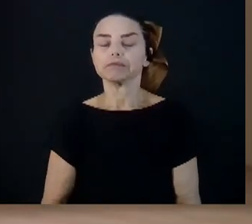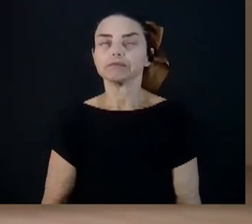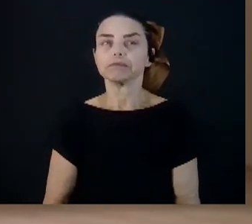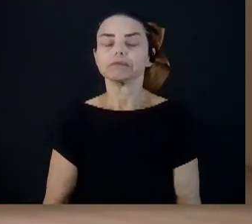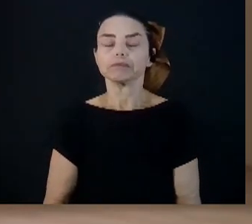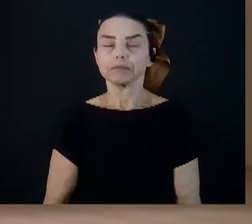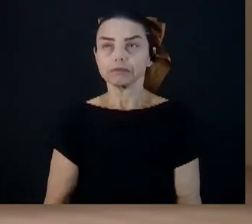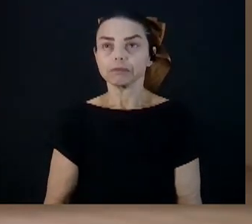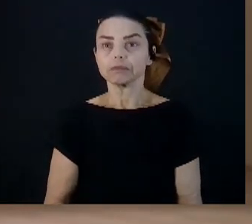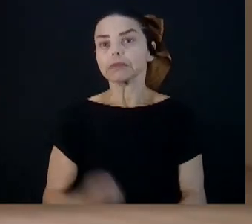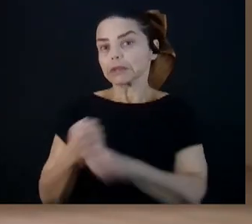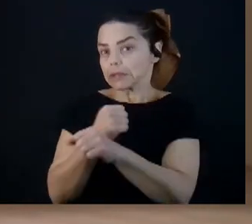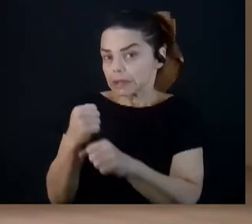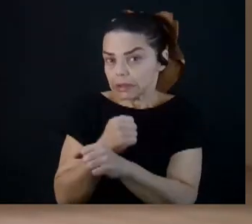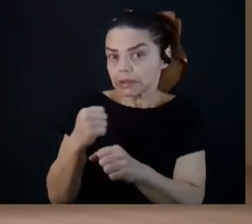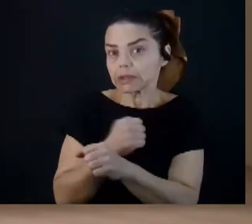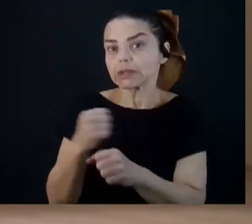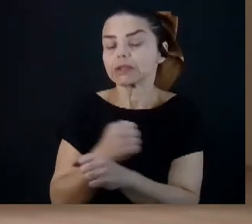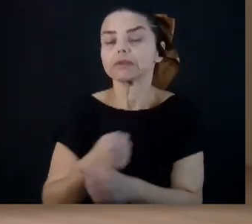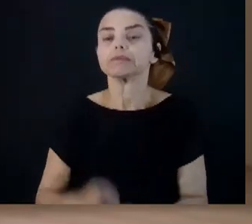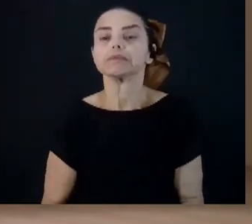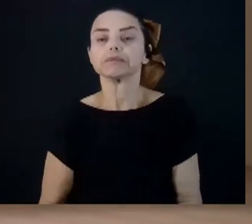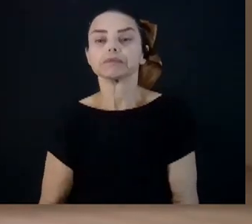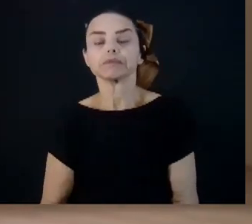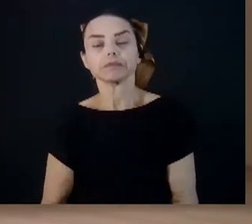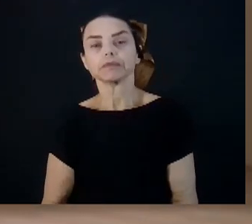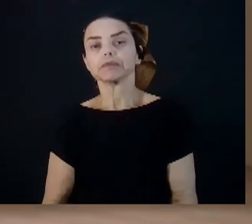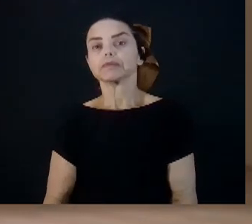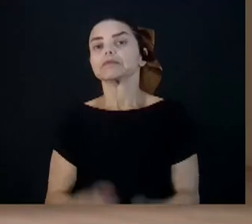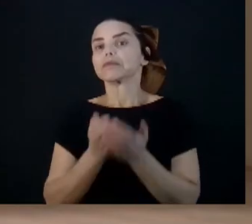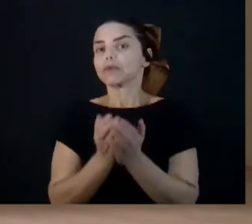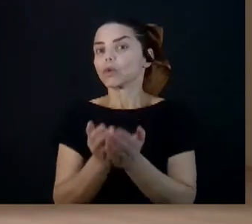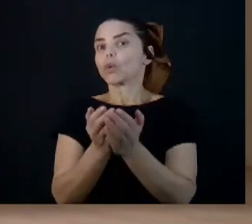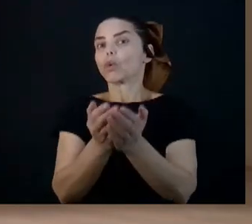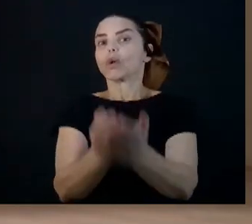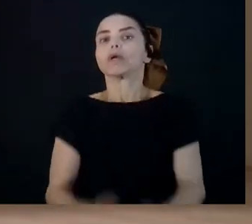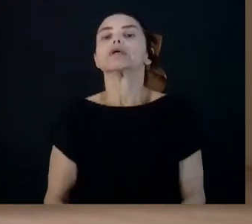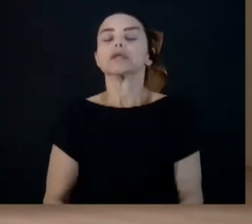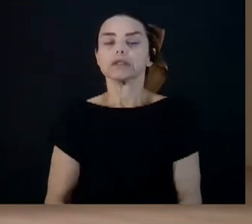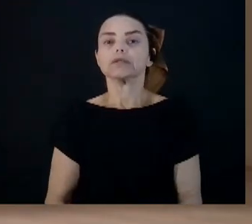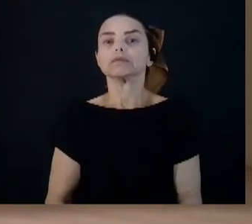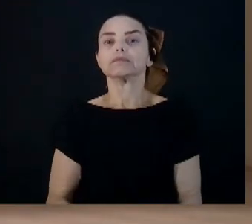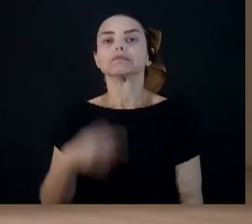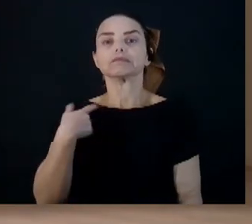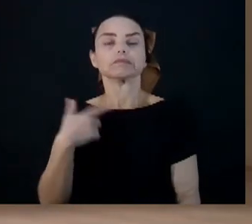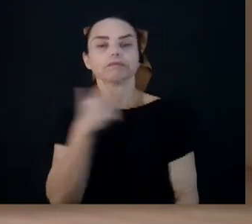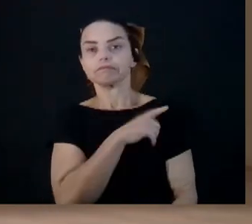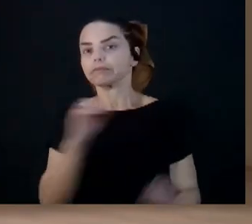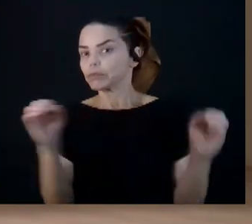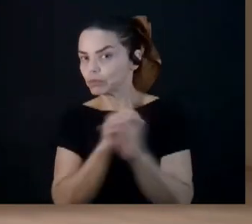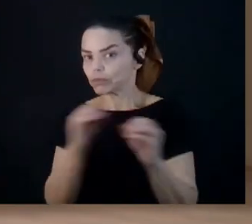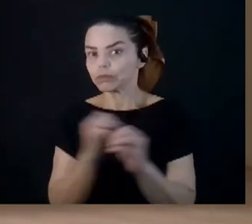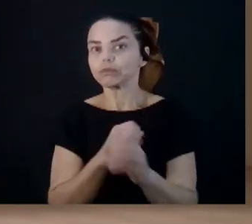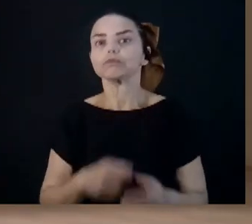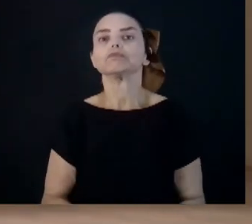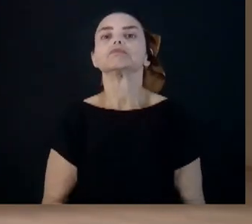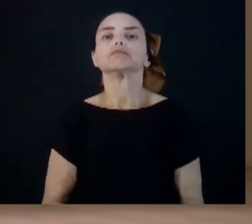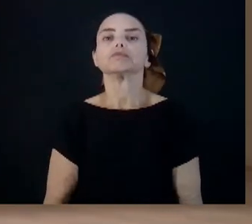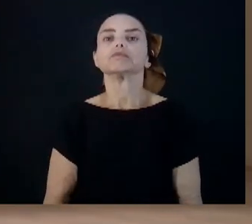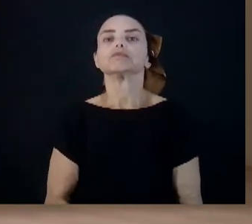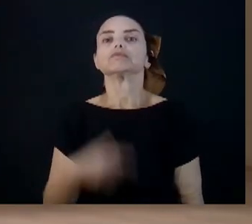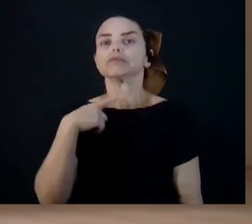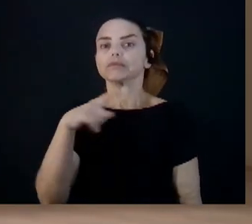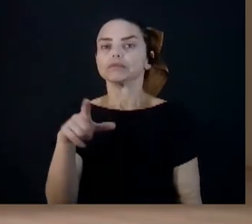Anos a fios trabalhando, os colonos da época, sem nada ganhar, sem nada obter, até